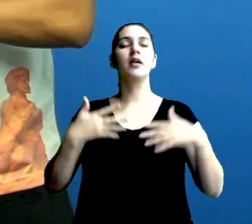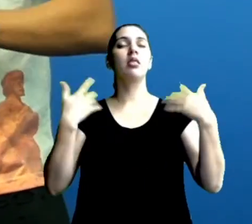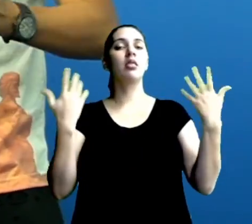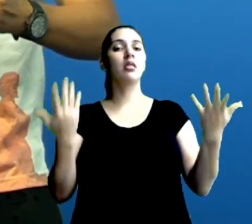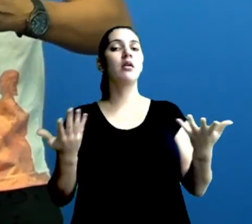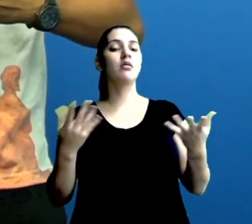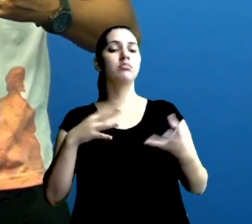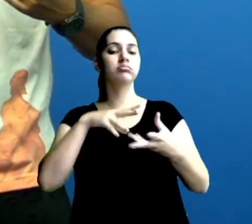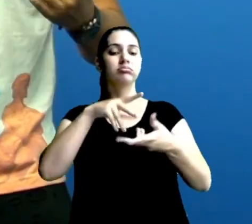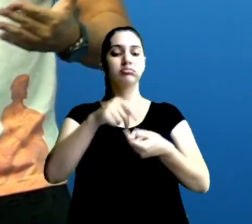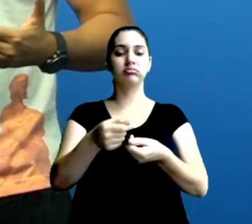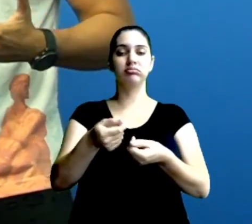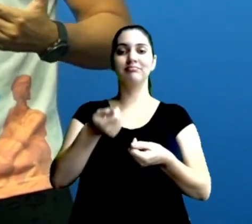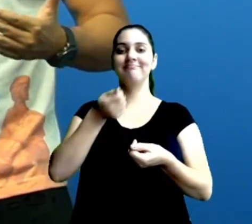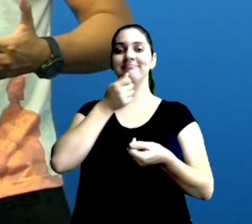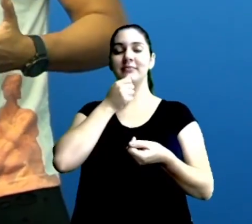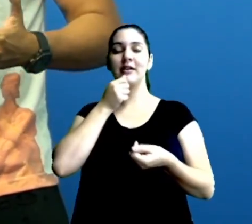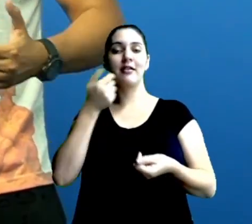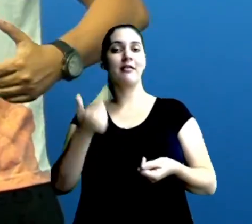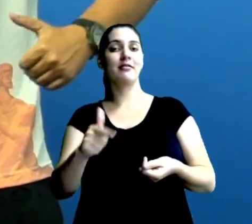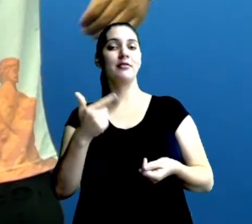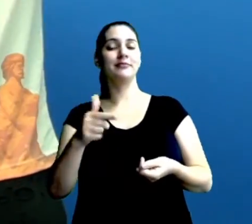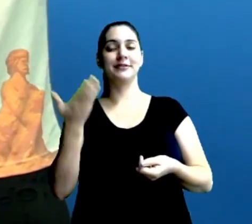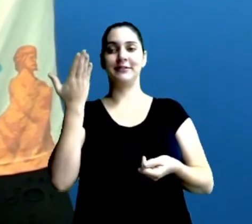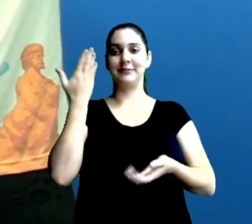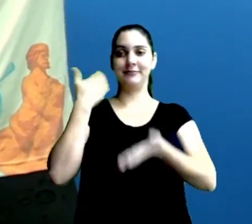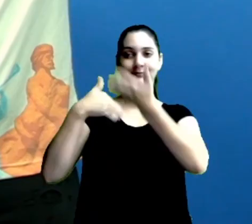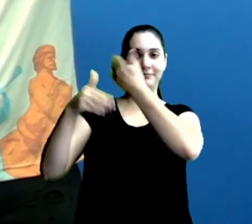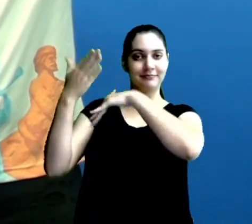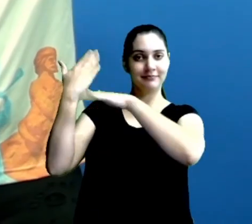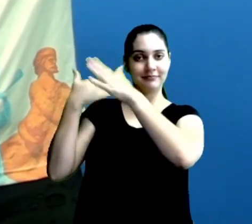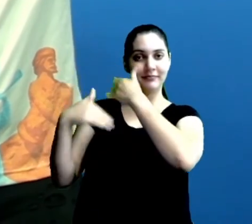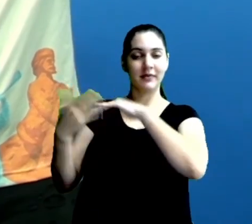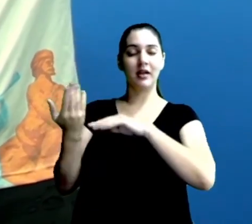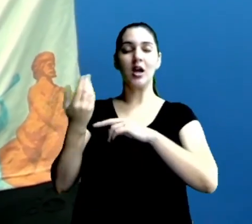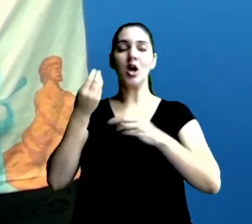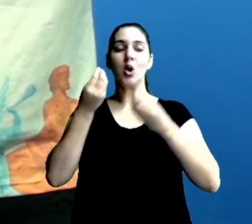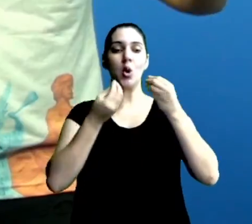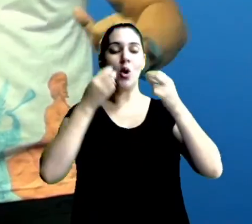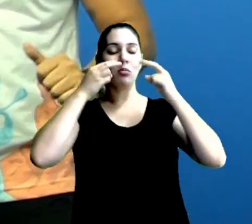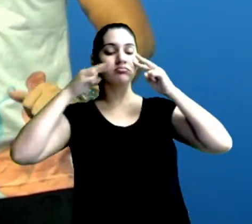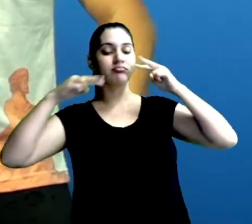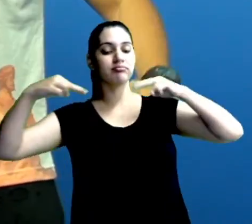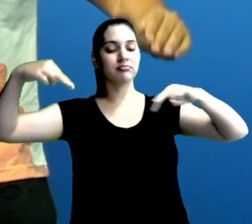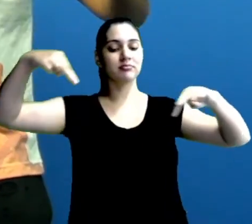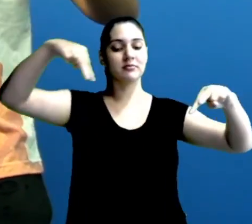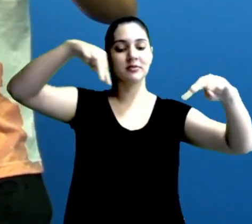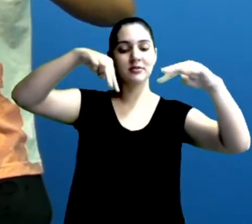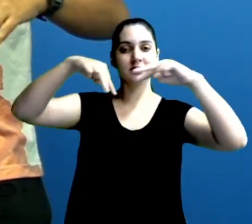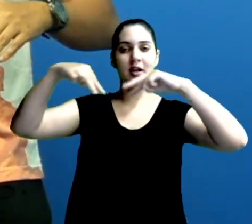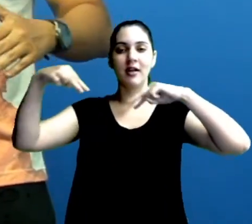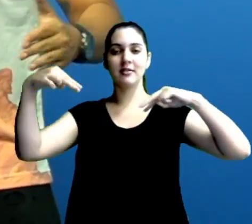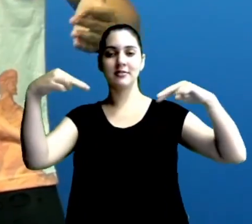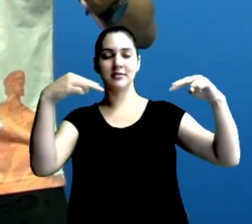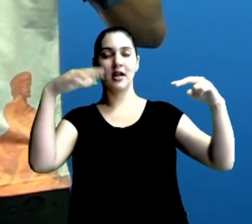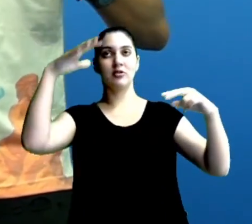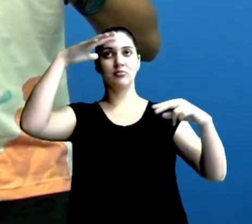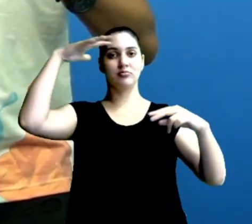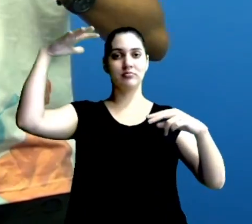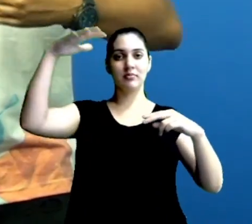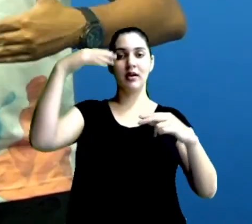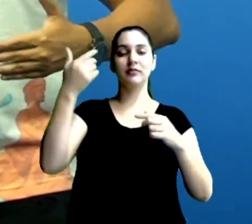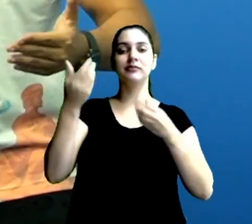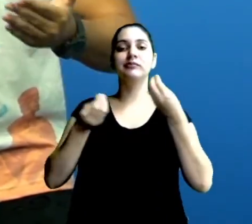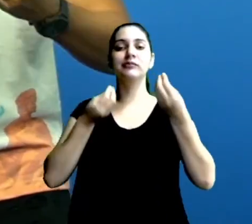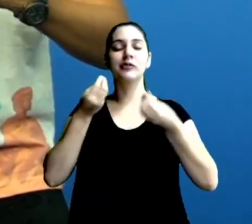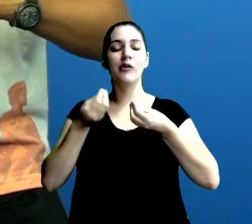planeta Terra, como não havia naquele período, né, nenhuma forma de observação espacial, não havia nenhuma forma de...